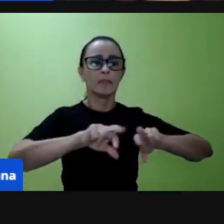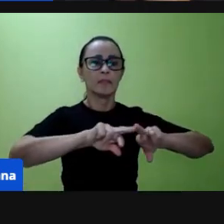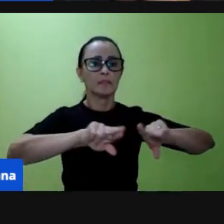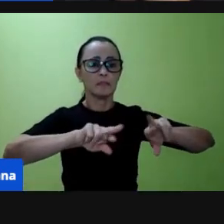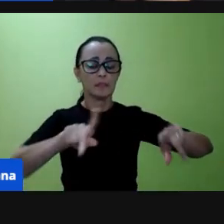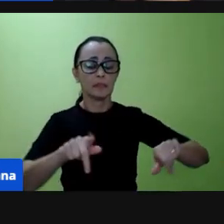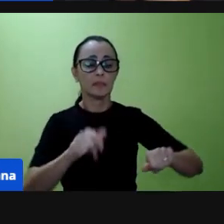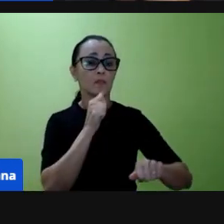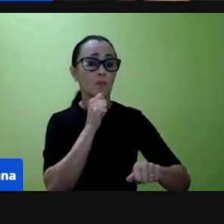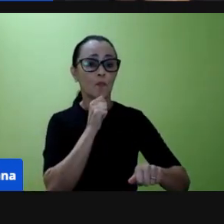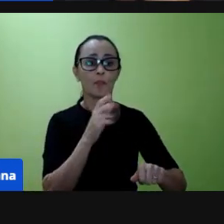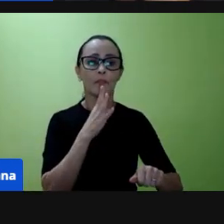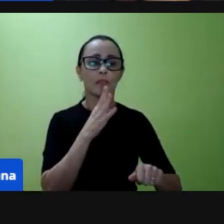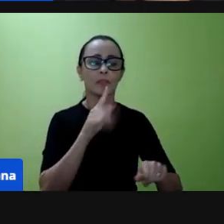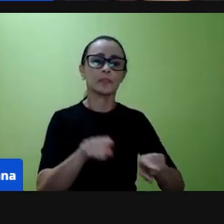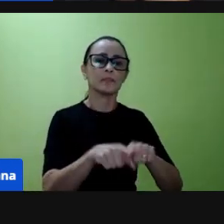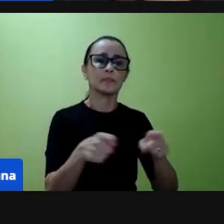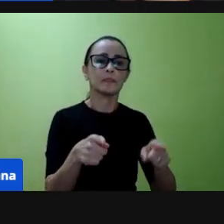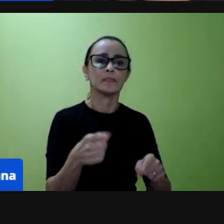faz aí muito importante para a gente